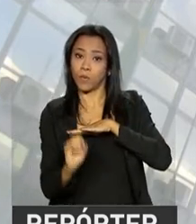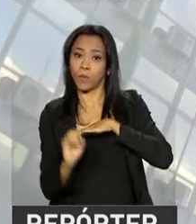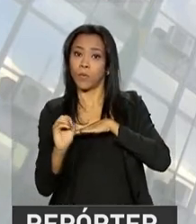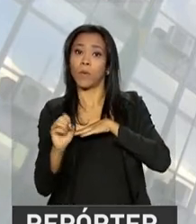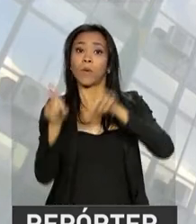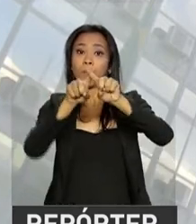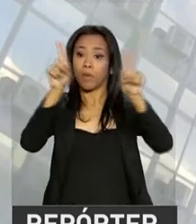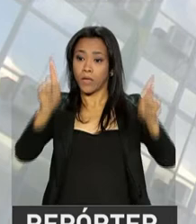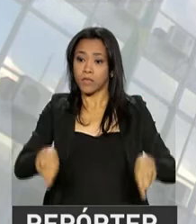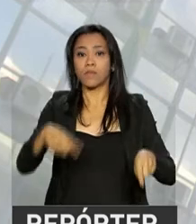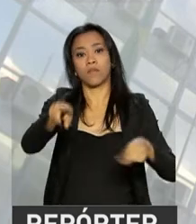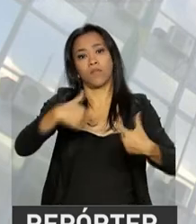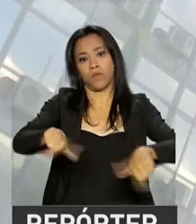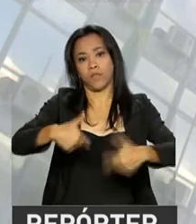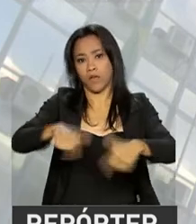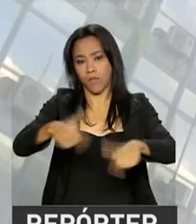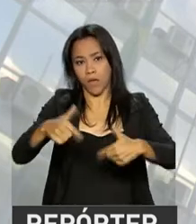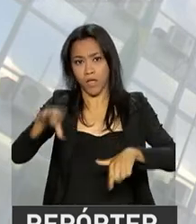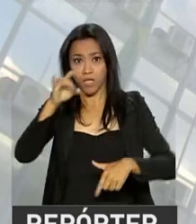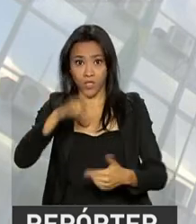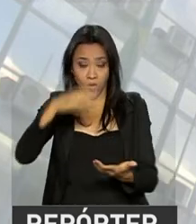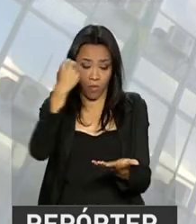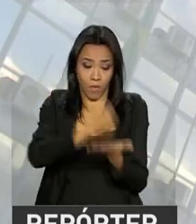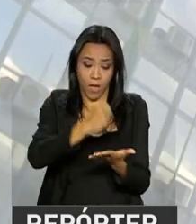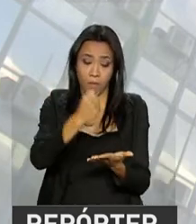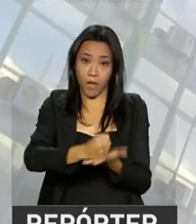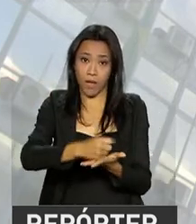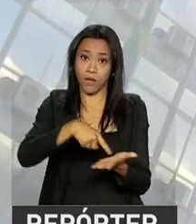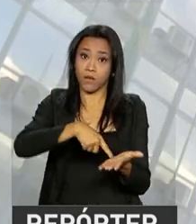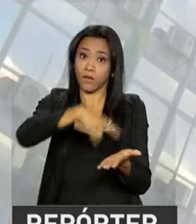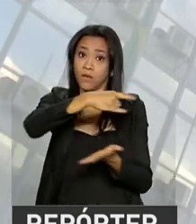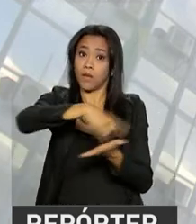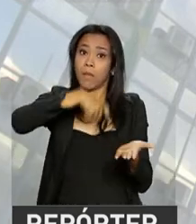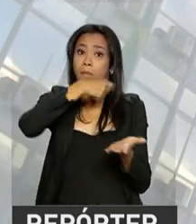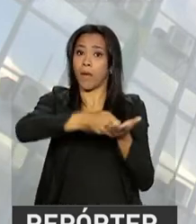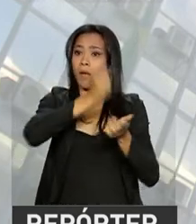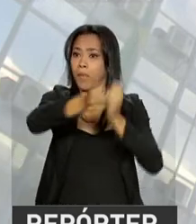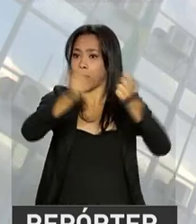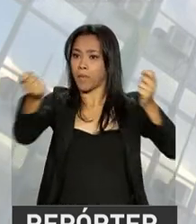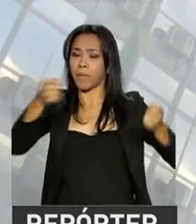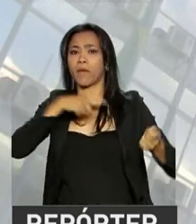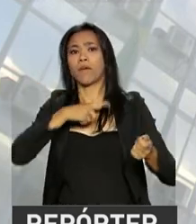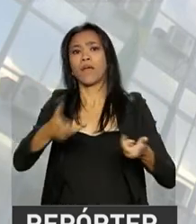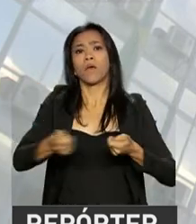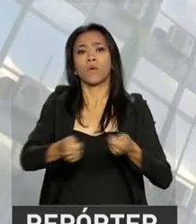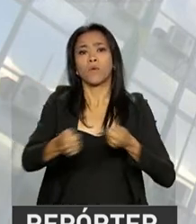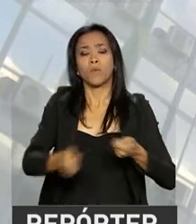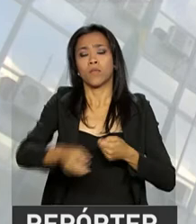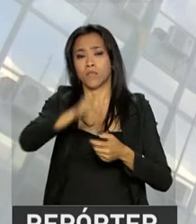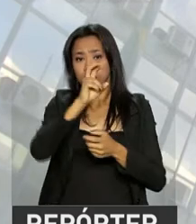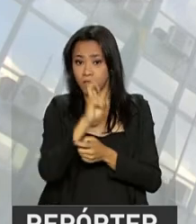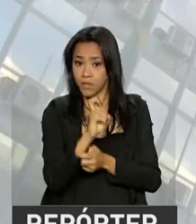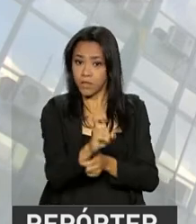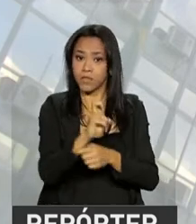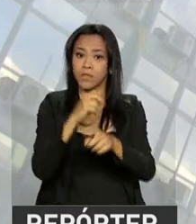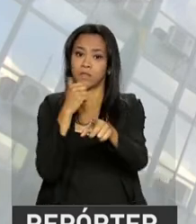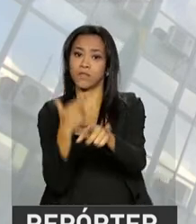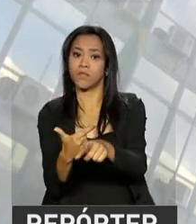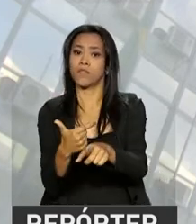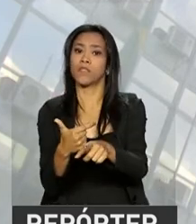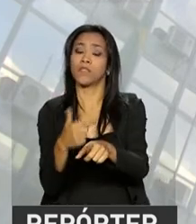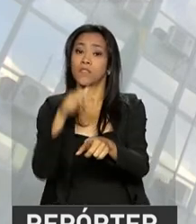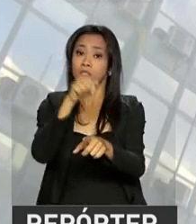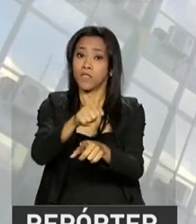públicos que só na folha de pagamento da união deve evitar gastos de 725 milhões de reais